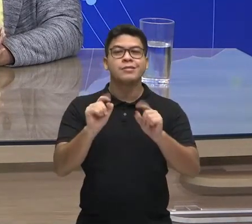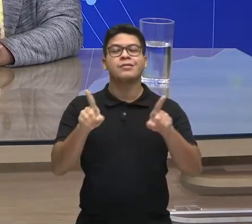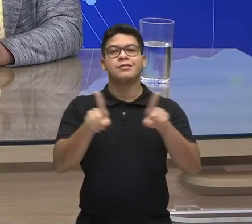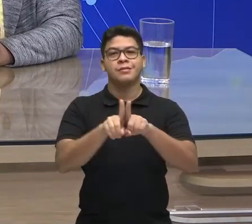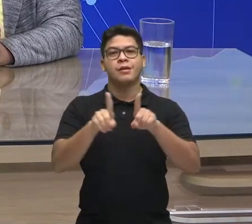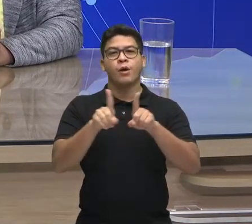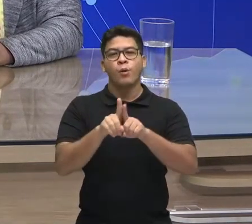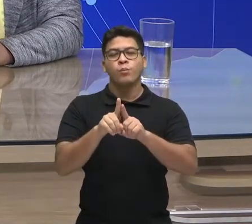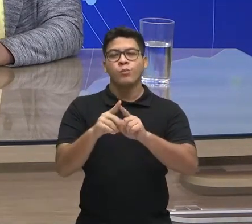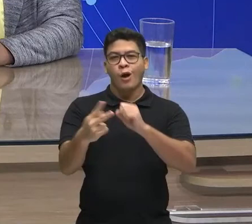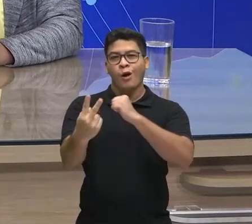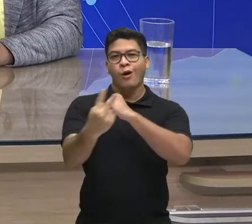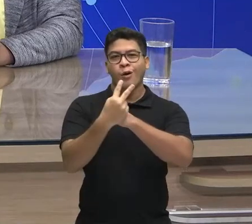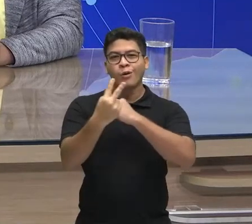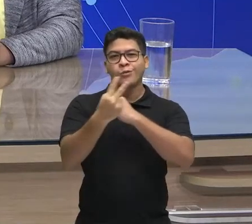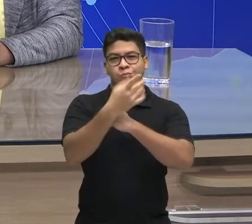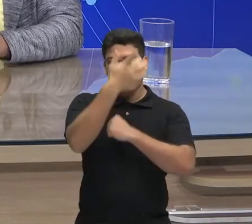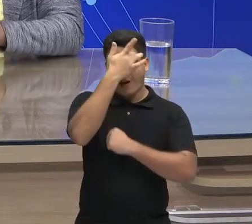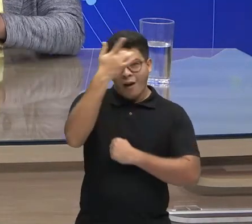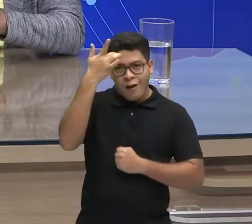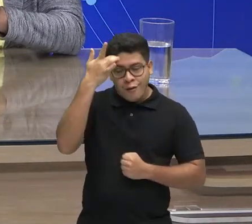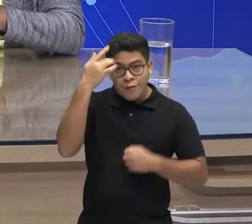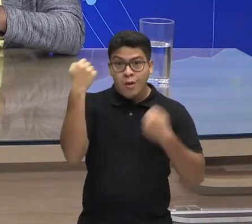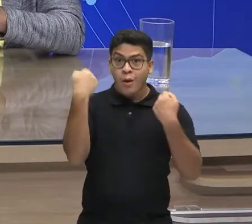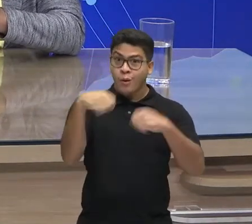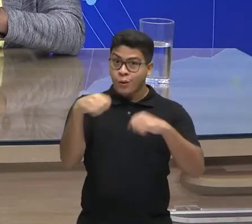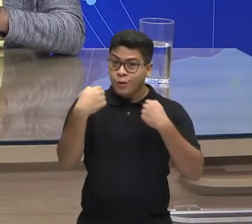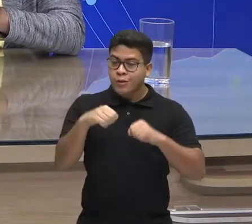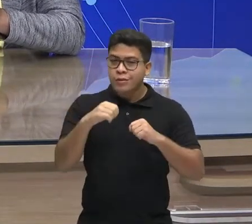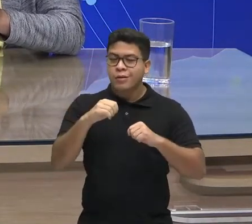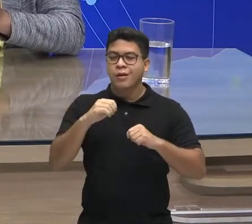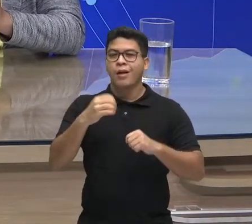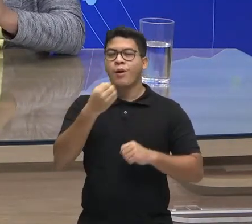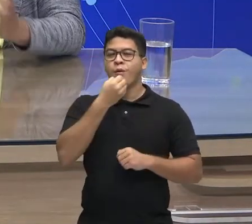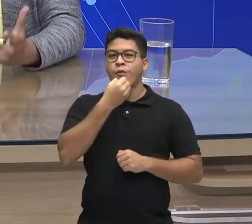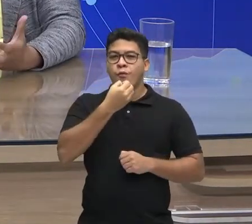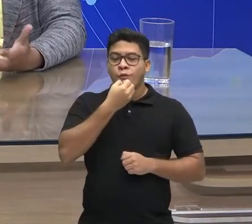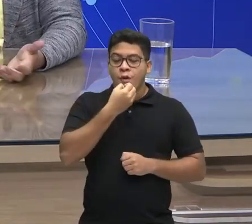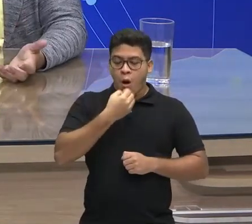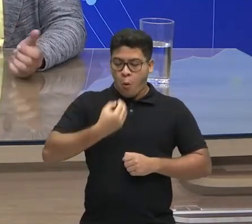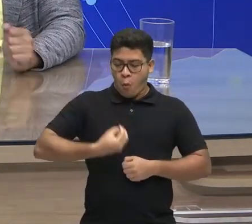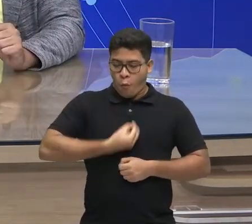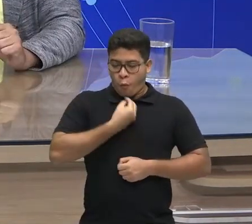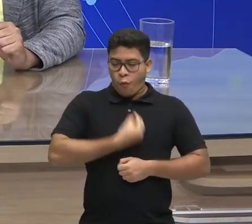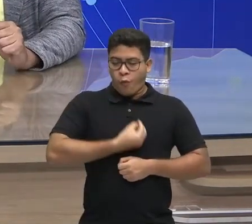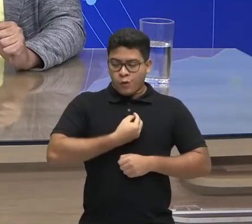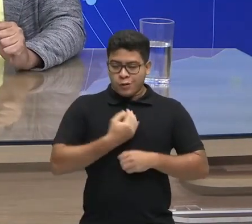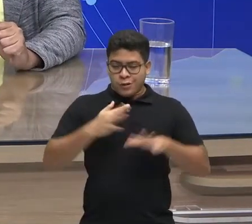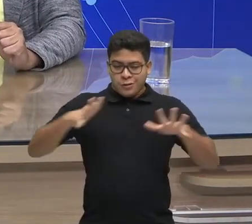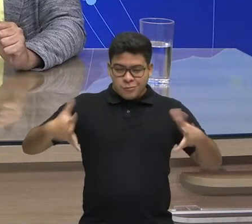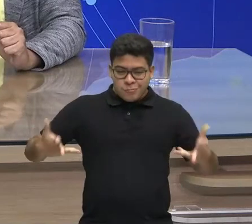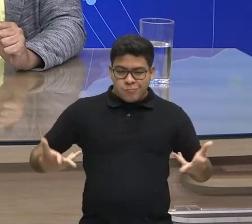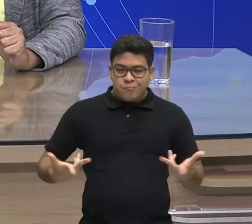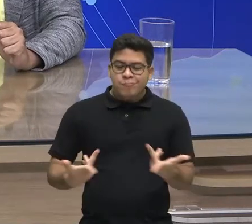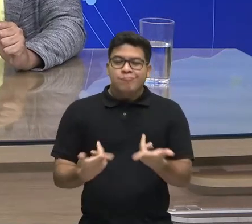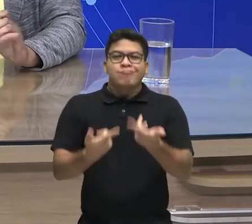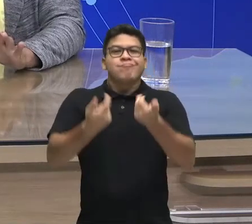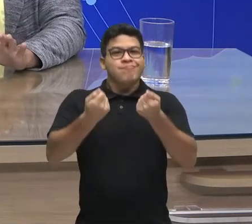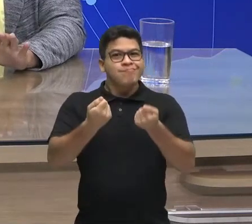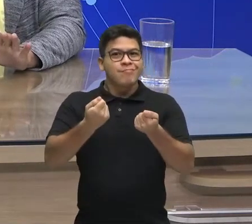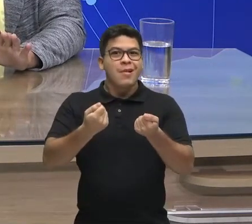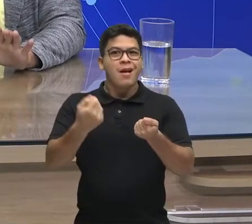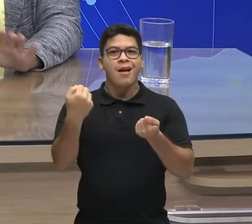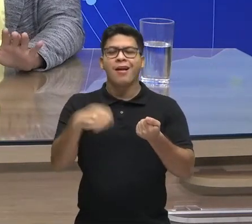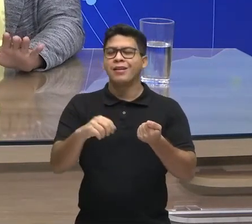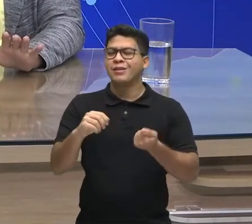estiver em sofrimento. A vida é muito boa, tem muitas possibilidades, tem muita coisa gostosa para a gente experimentar, que não